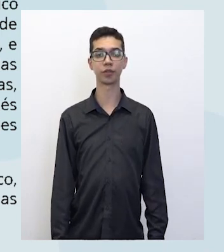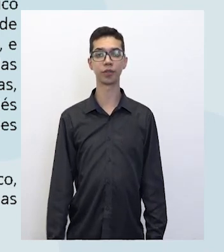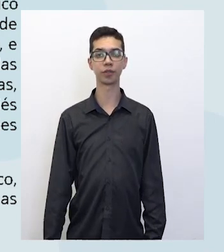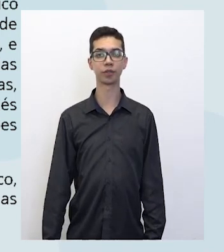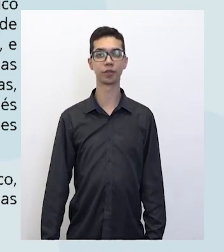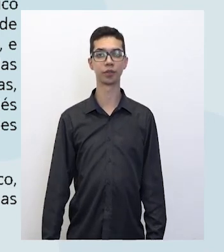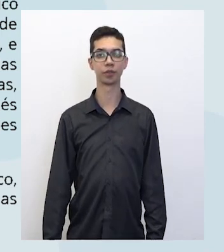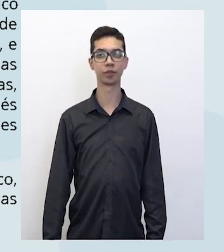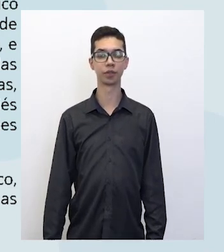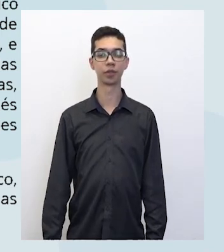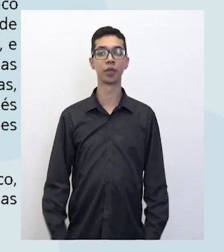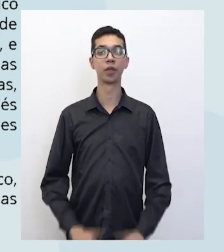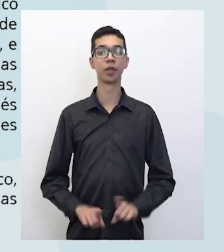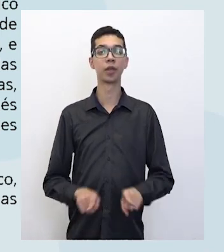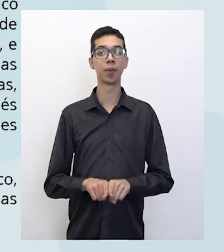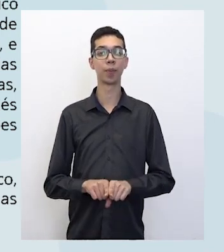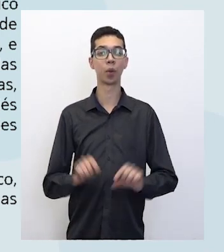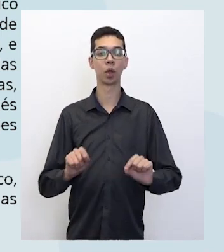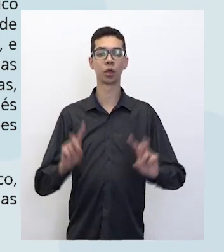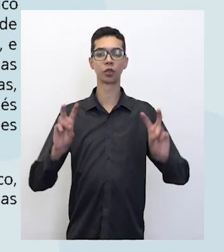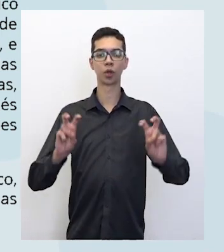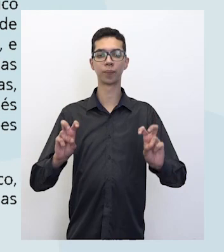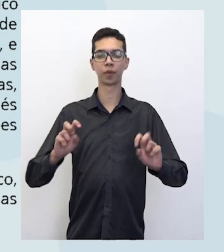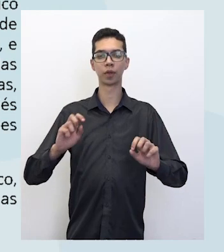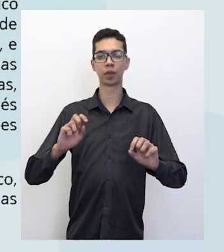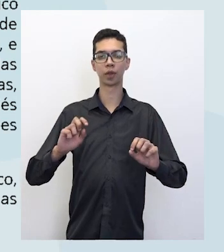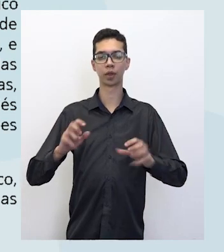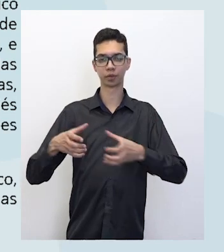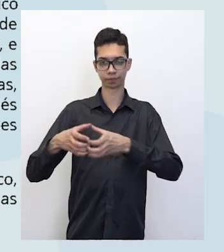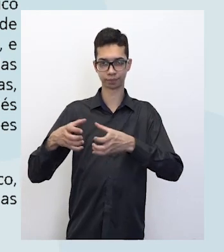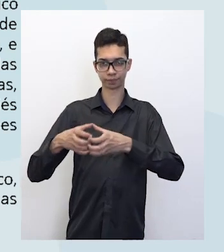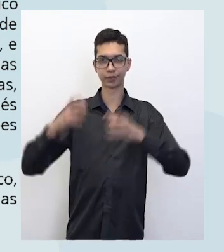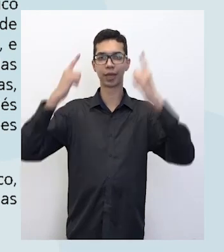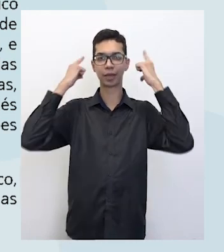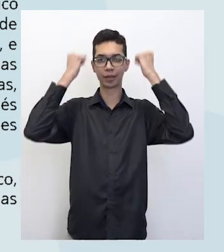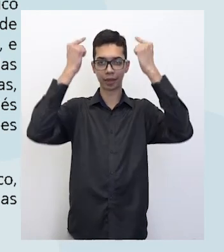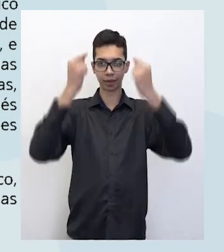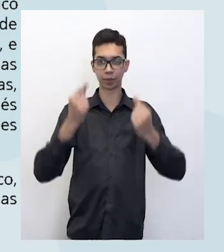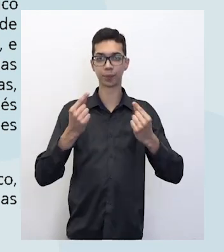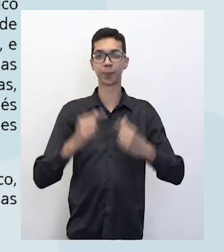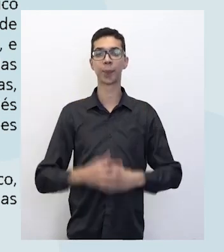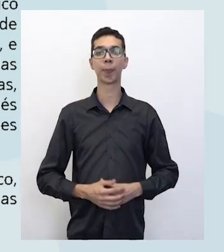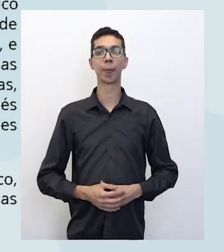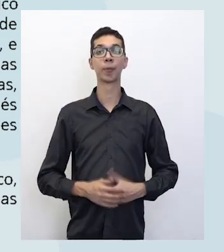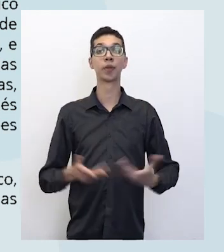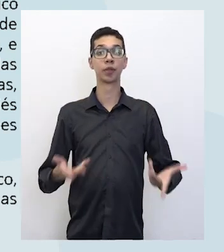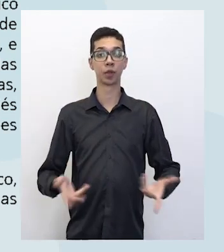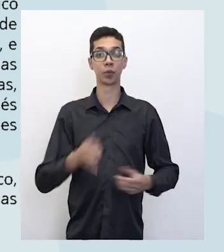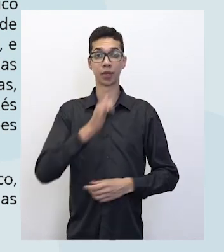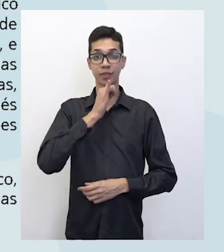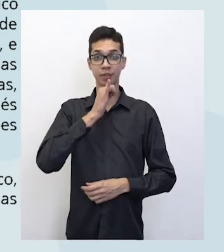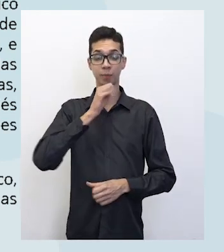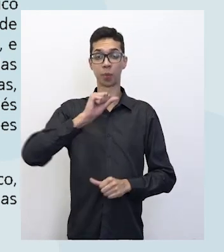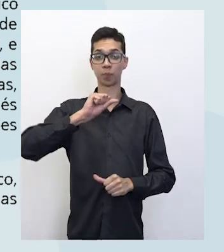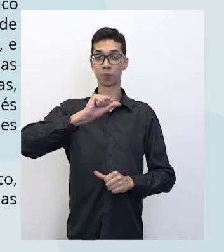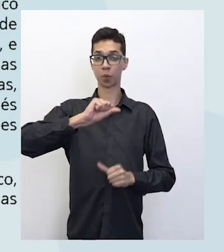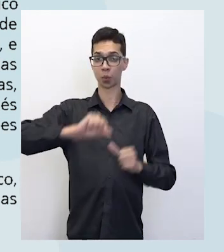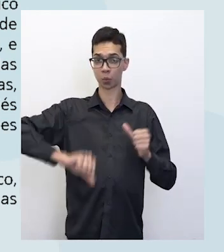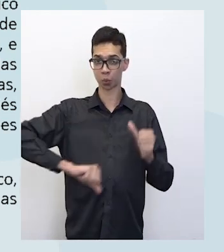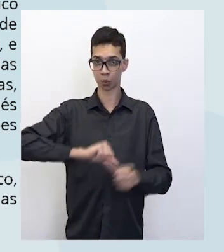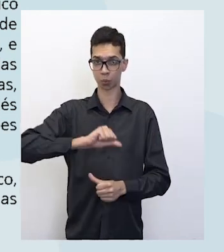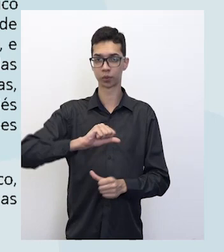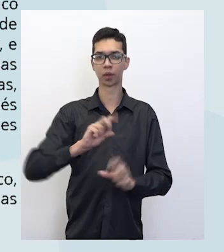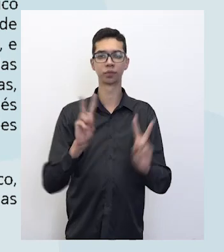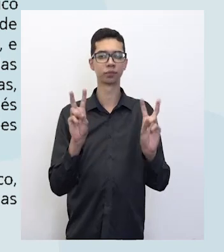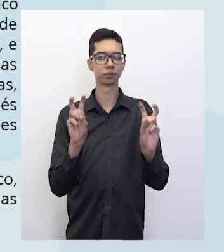antiguidade clássica grega, tá bom? Certo? Então, gente, quando a gente muda essa questão, a gente